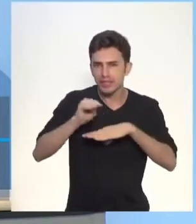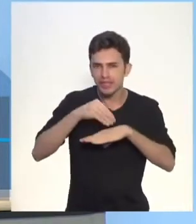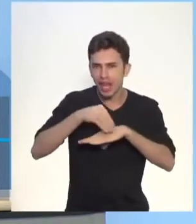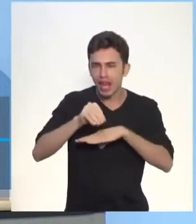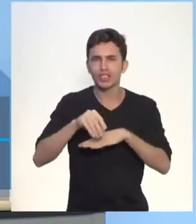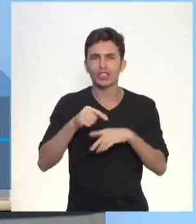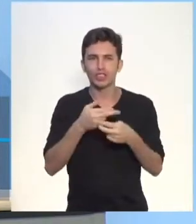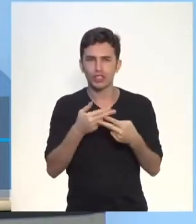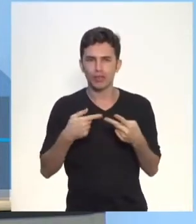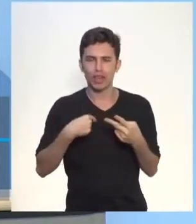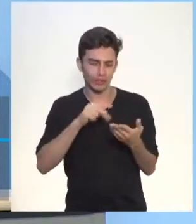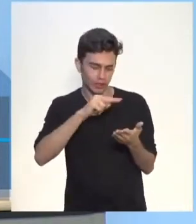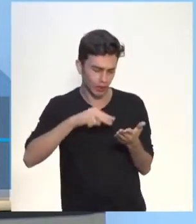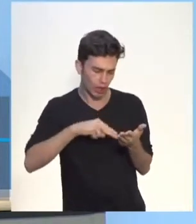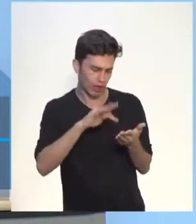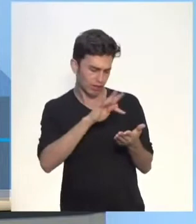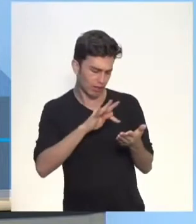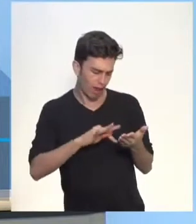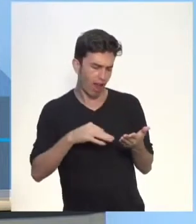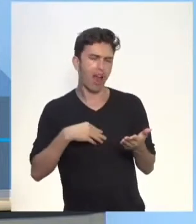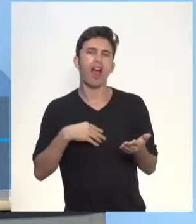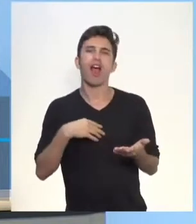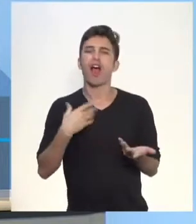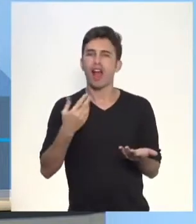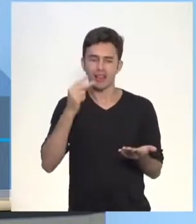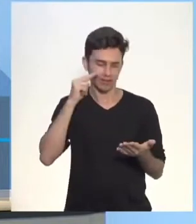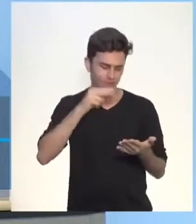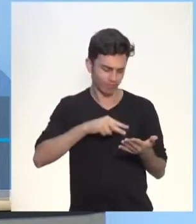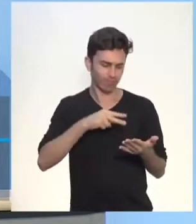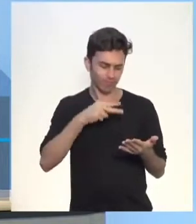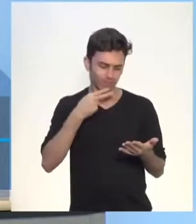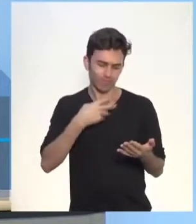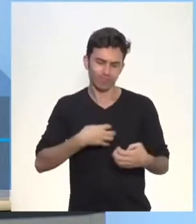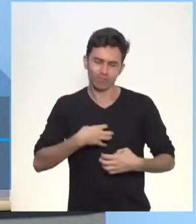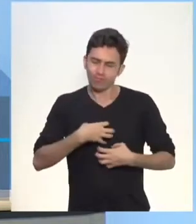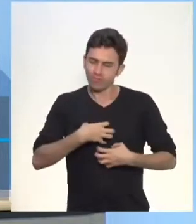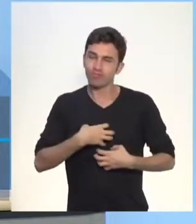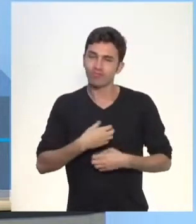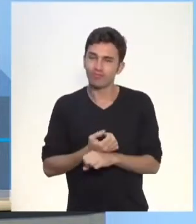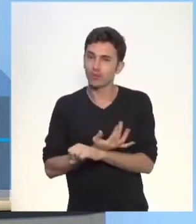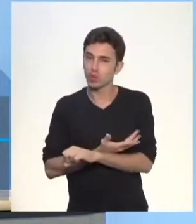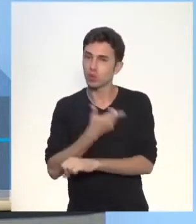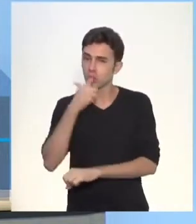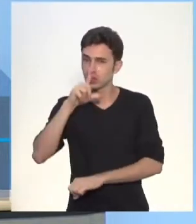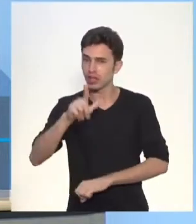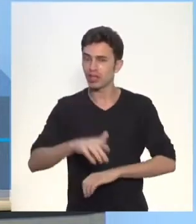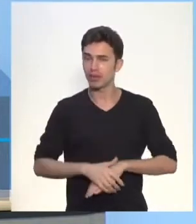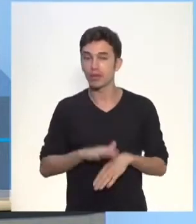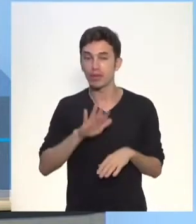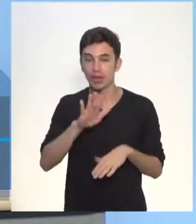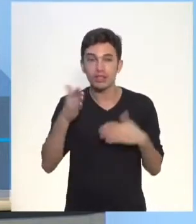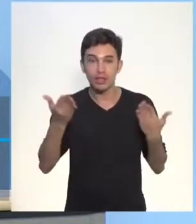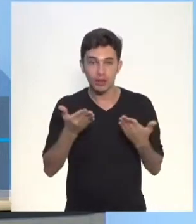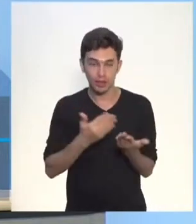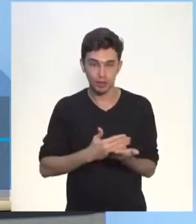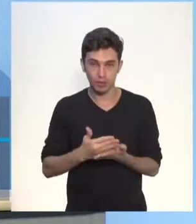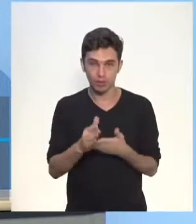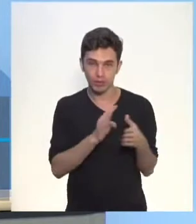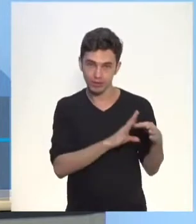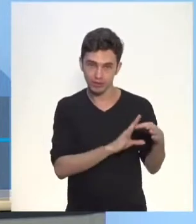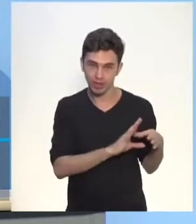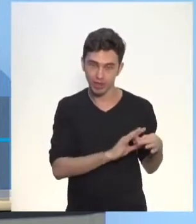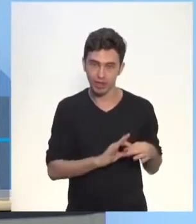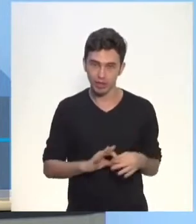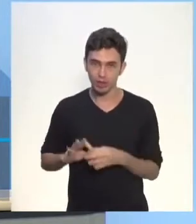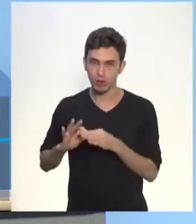transferem esses tipos de sensações e sentimentos. Aí nós estamos dando continuidade à nossa aula, eu vou contextualizar para vocês aqui